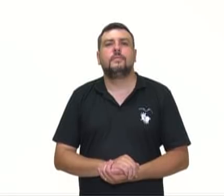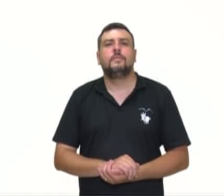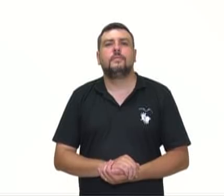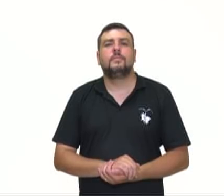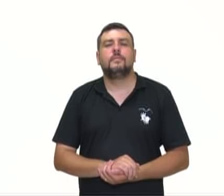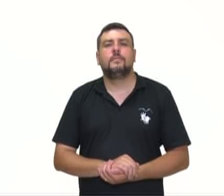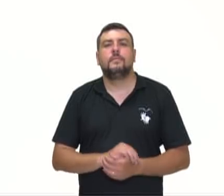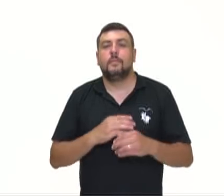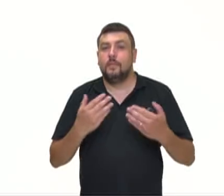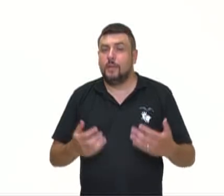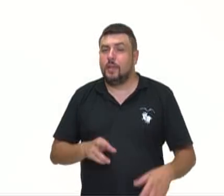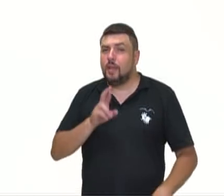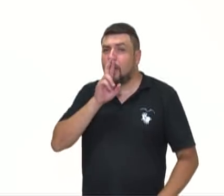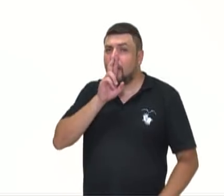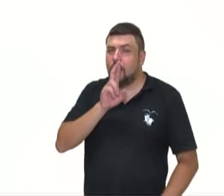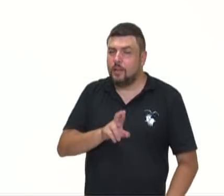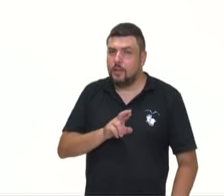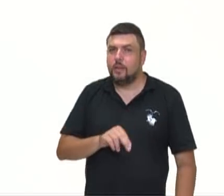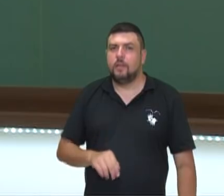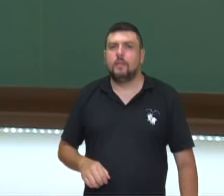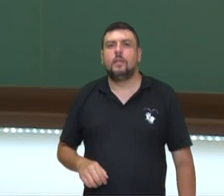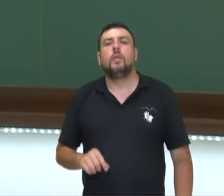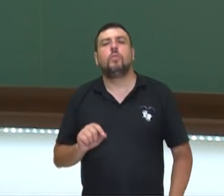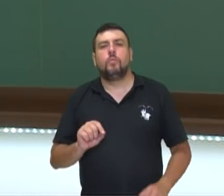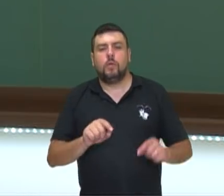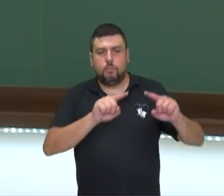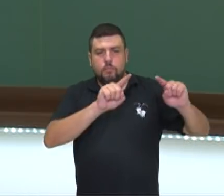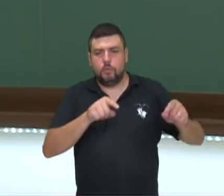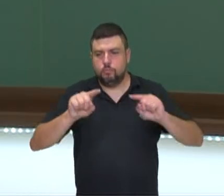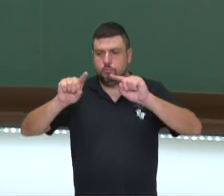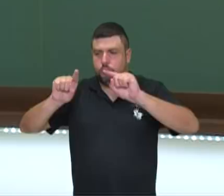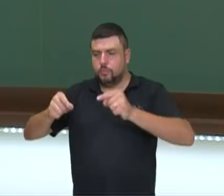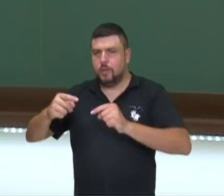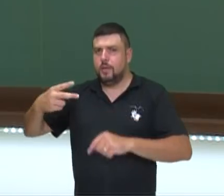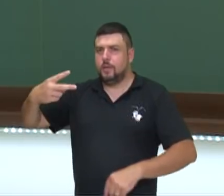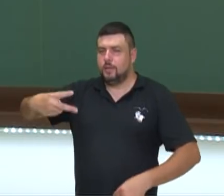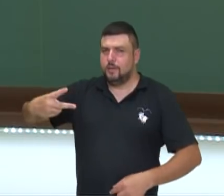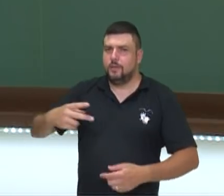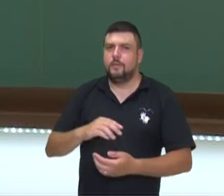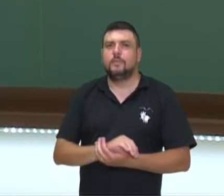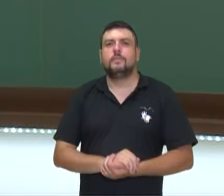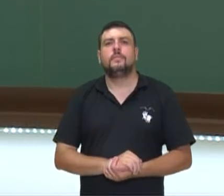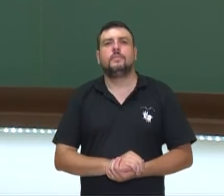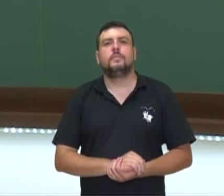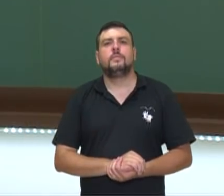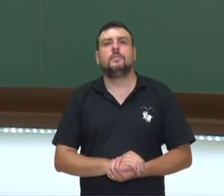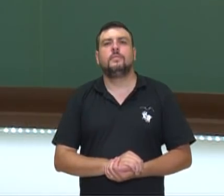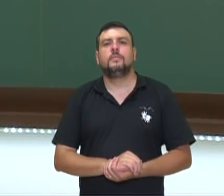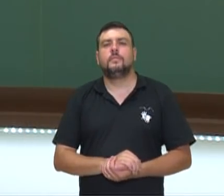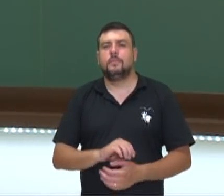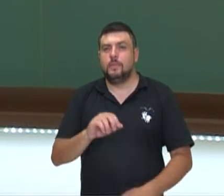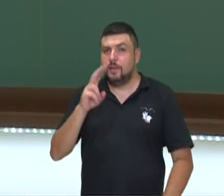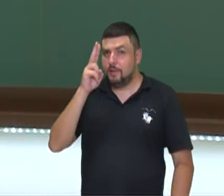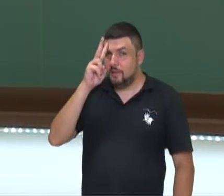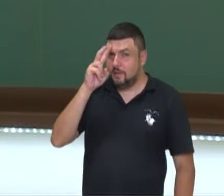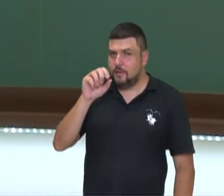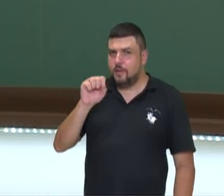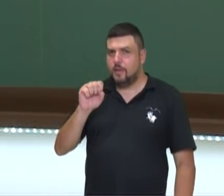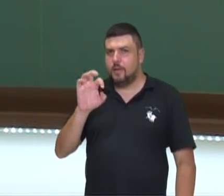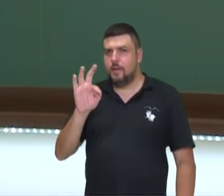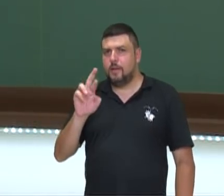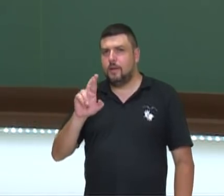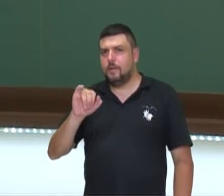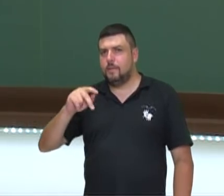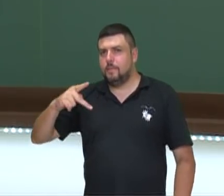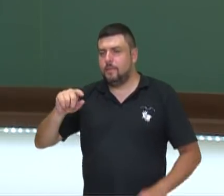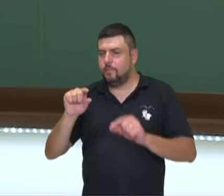a resposta da letra A é a segunda opção. Lembra, comic strip, tirinha, ok?